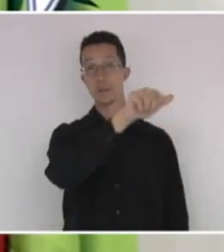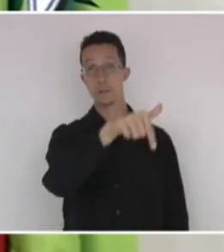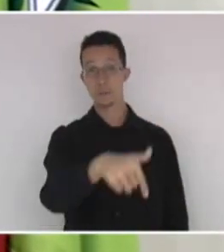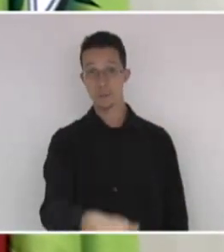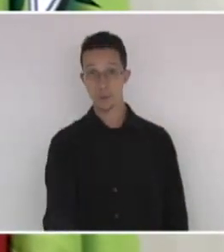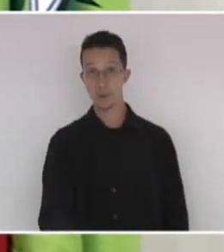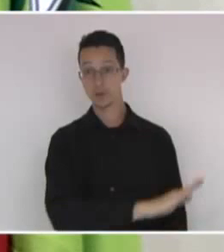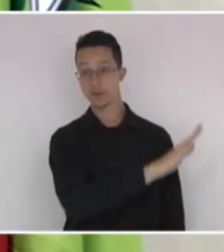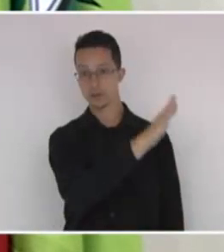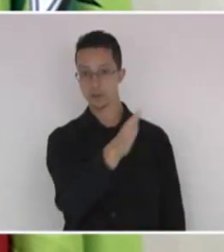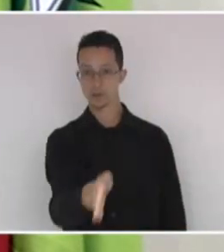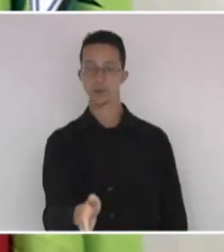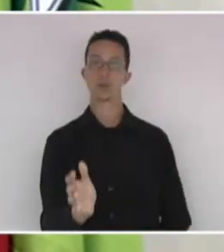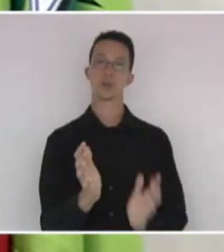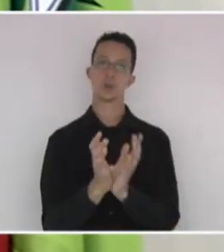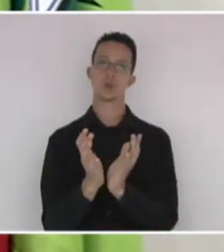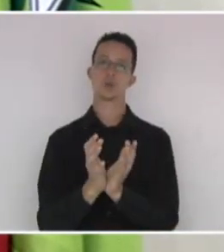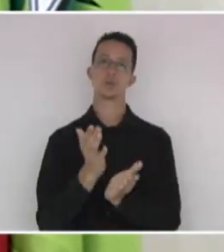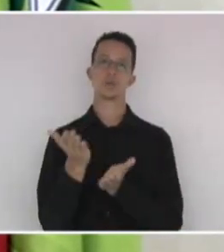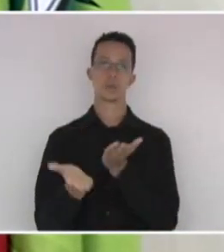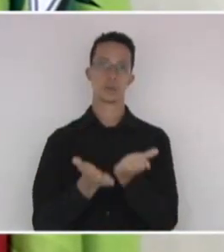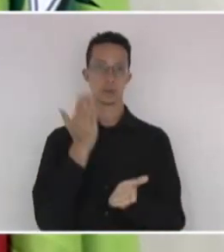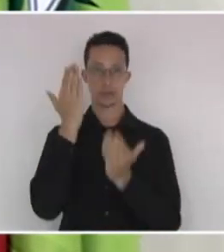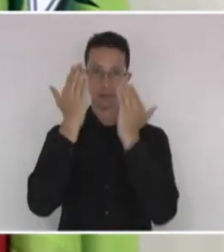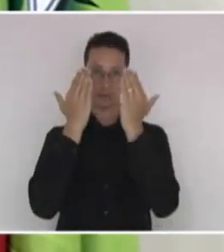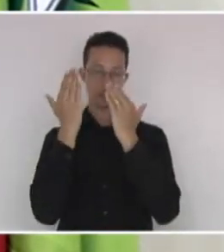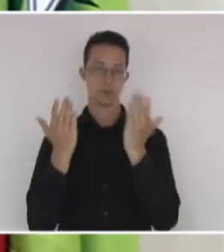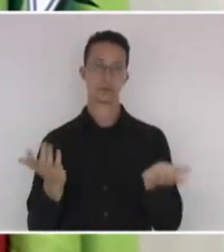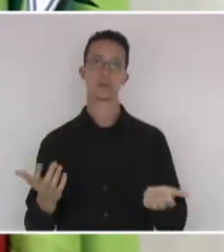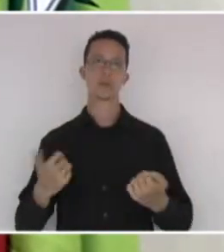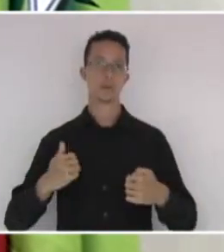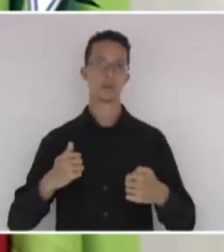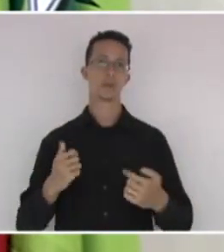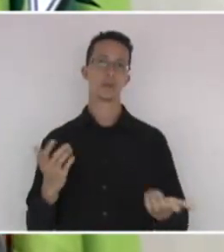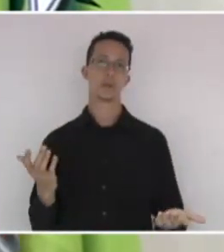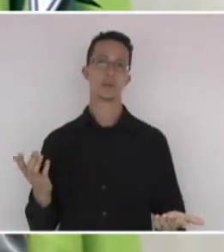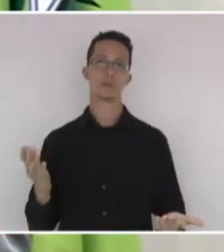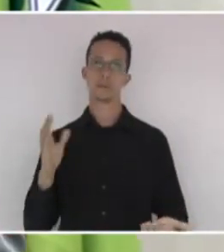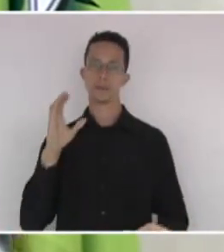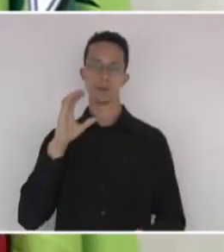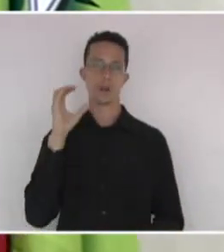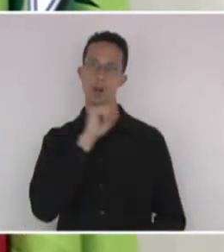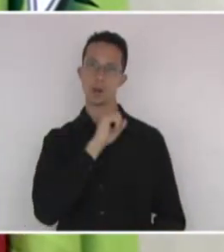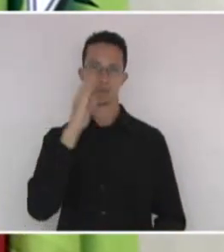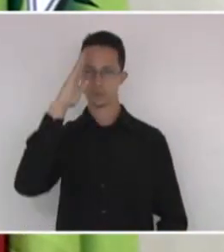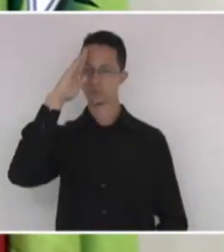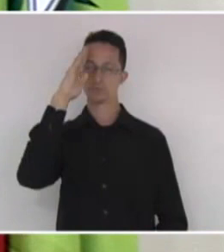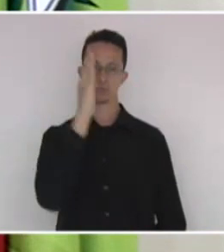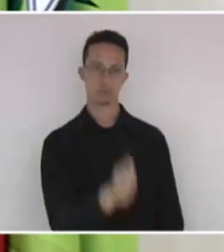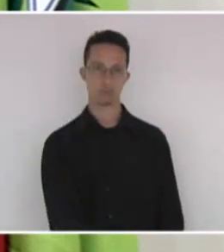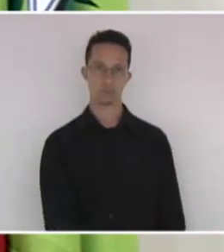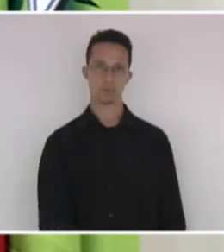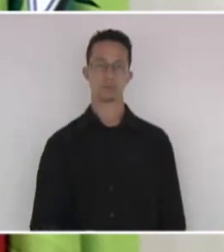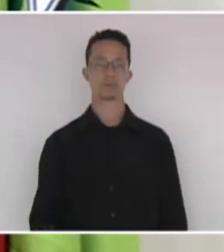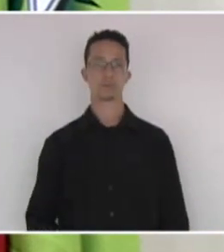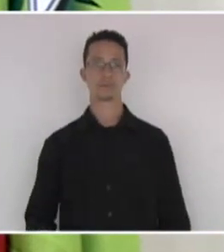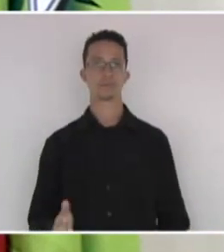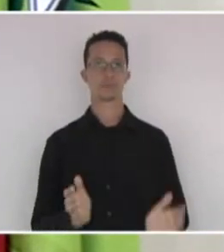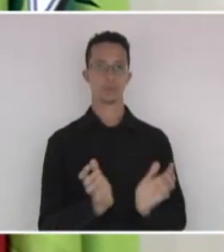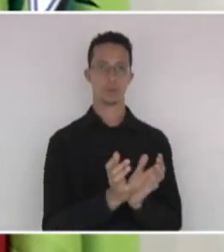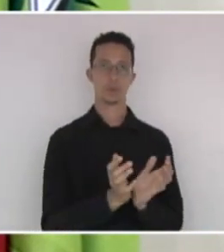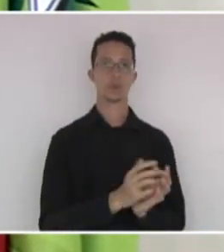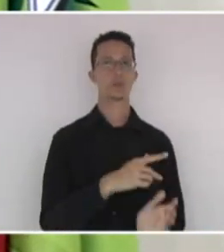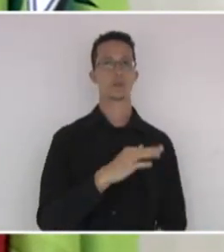nós vamos encurtar esse caminho no entendimento com a própria FAPESC e com a própria FAPEU. A FAPESC entende que já cumpriu a sua